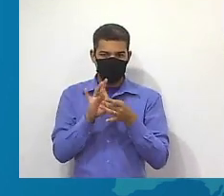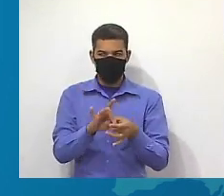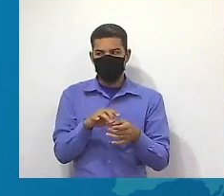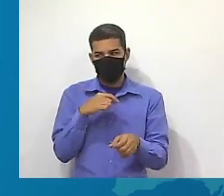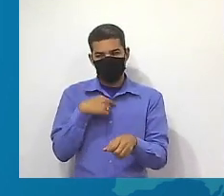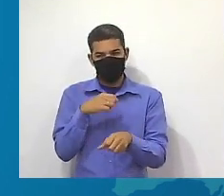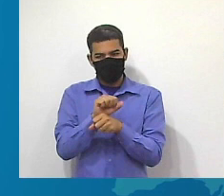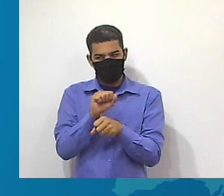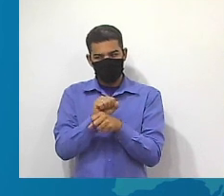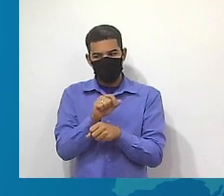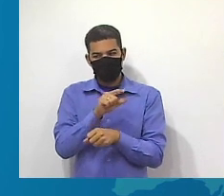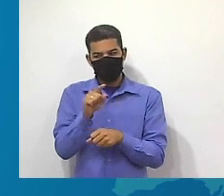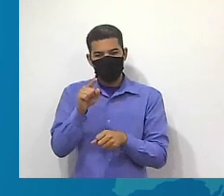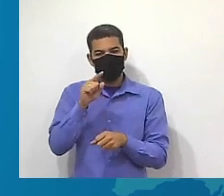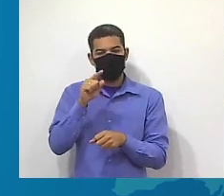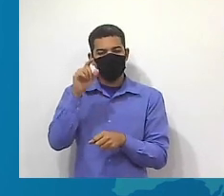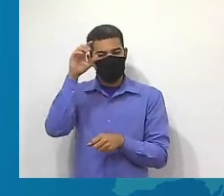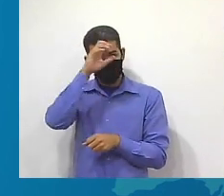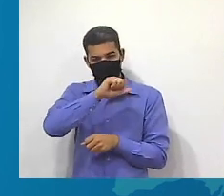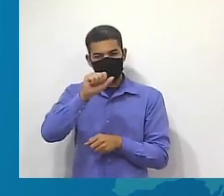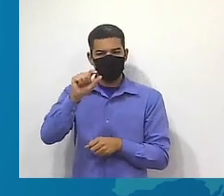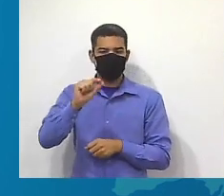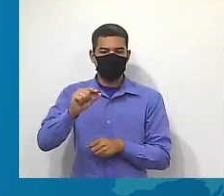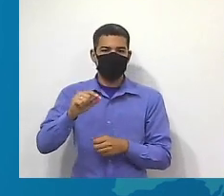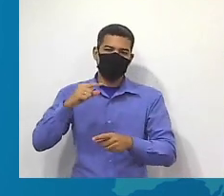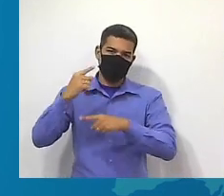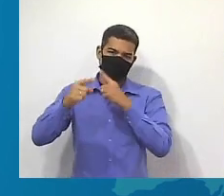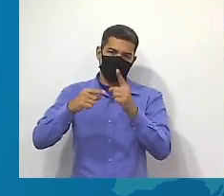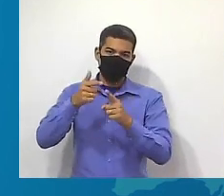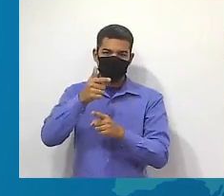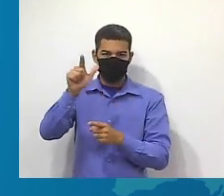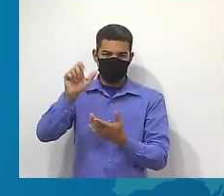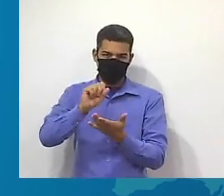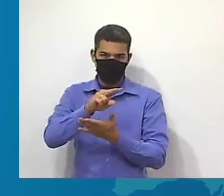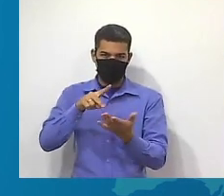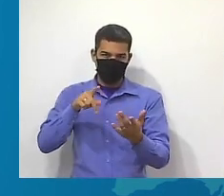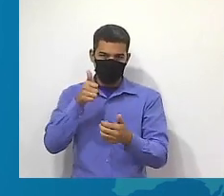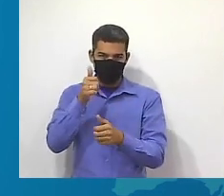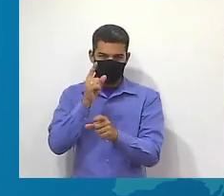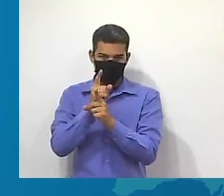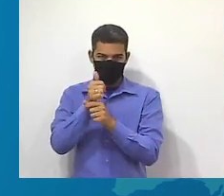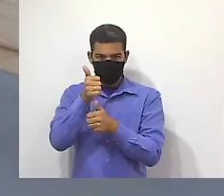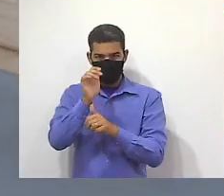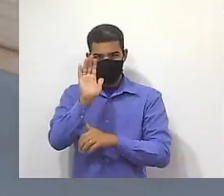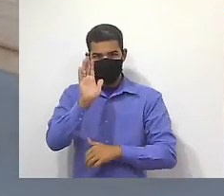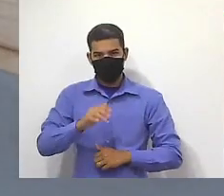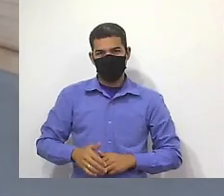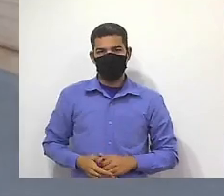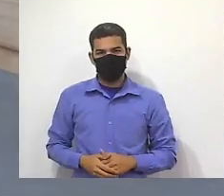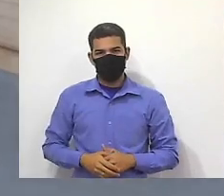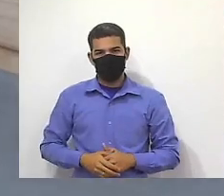você possa ter aprendido um pouco aí e a gente se encontra na próxima aula. Tchau, tchau!